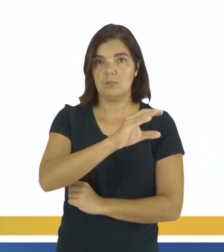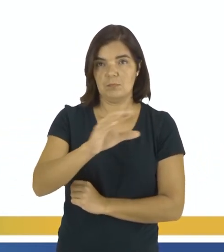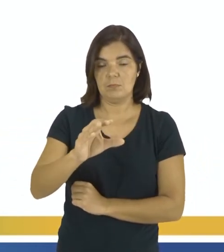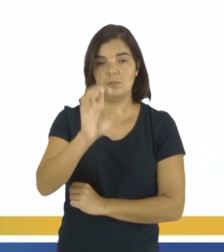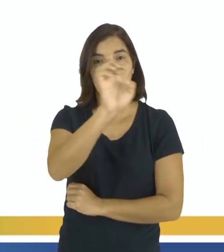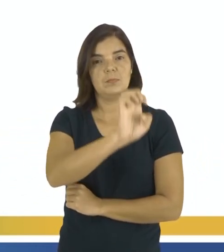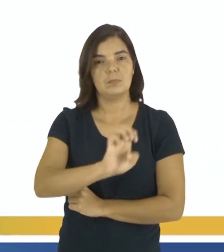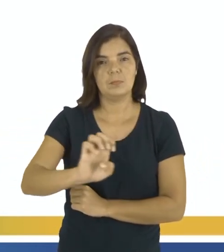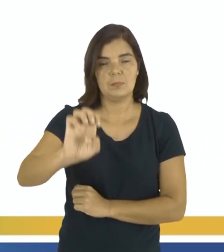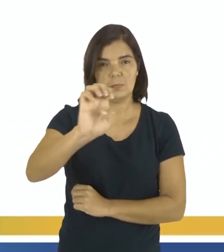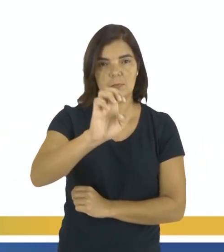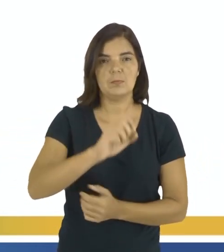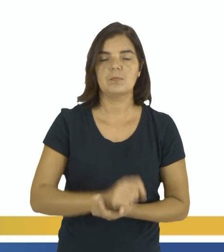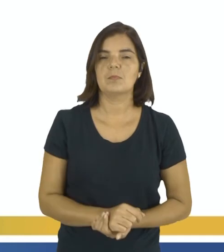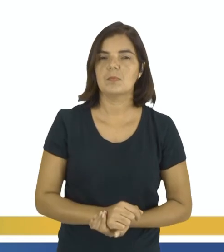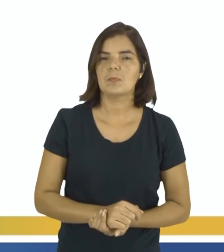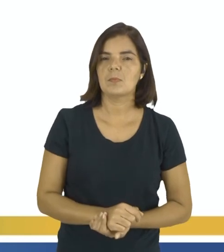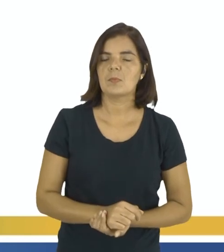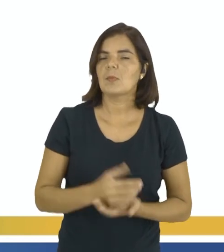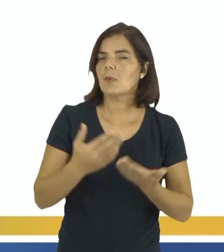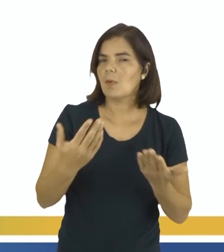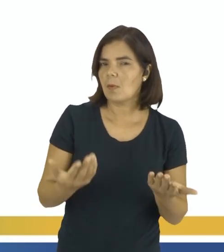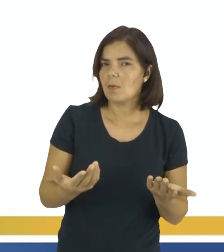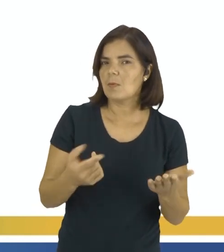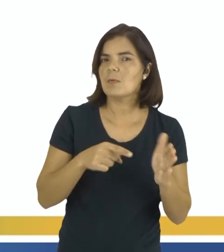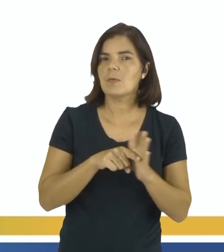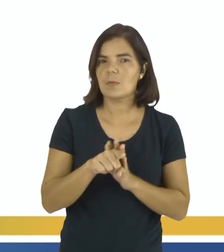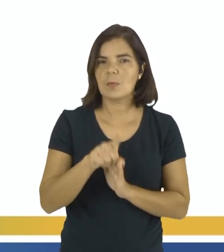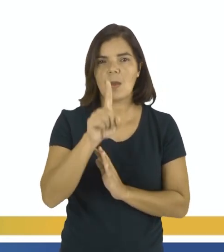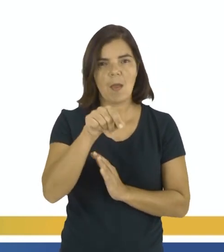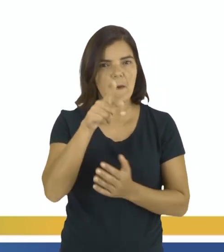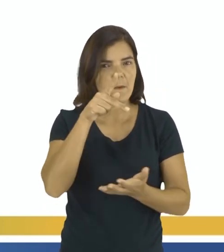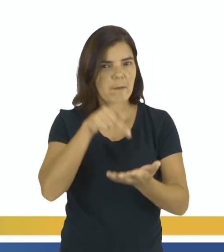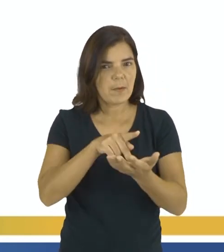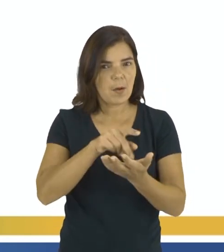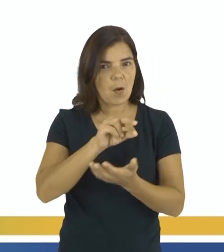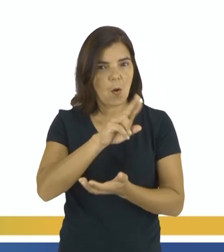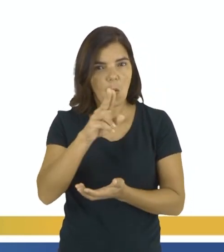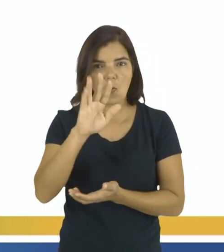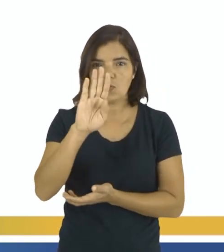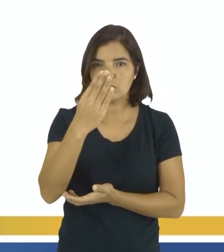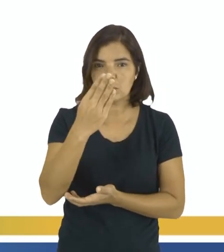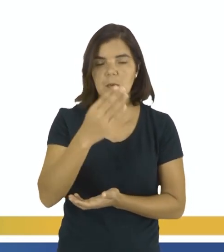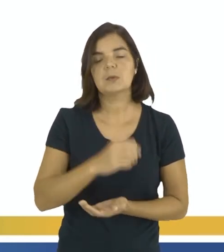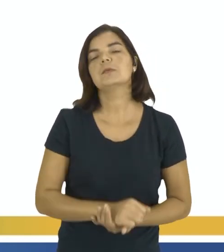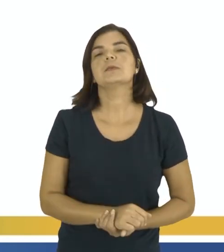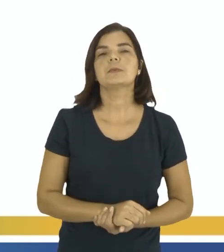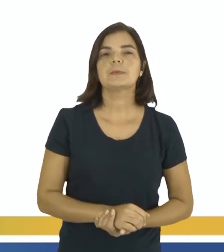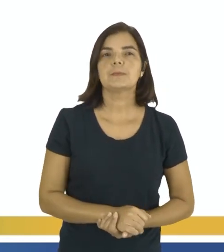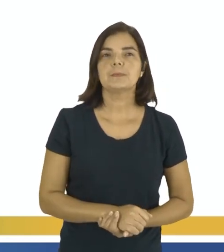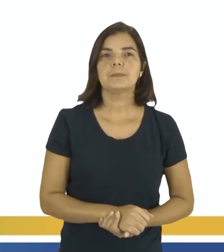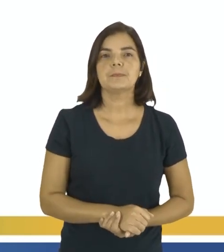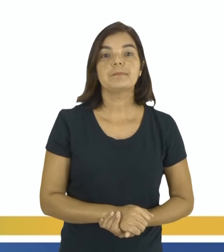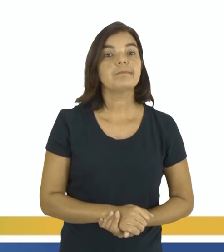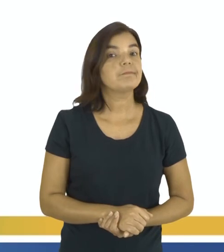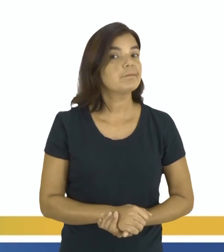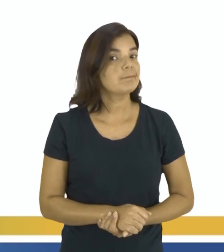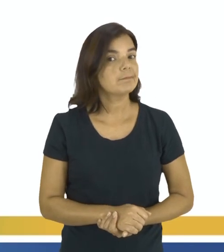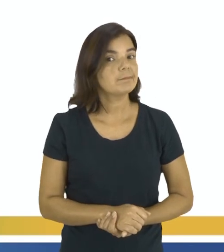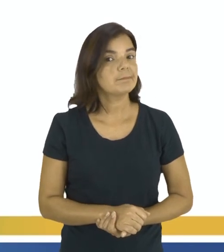na Europa. Essa alternativa, ela é verdadeira ou falsa, pessoal? E